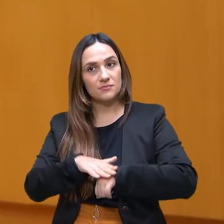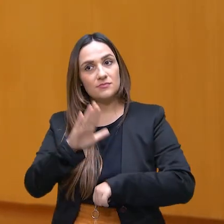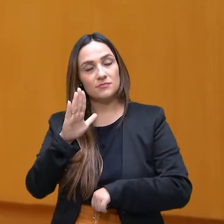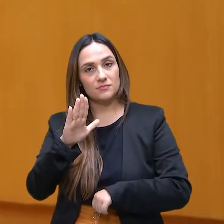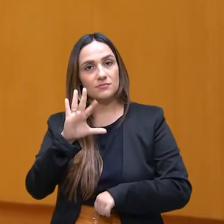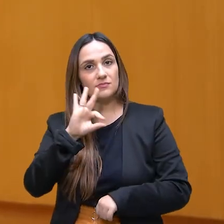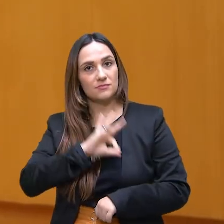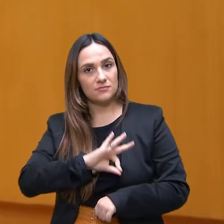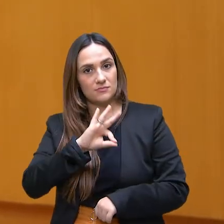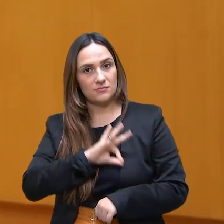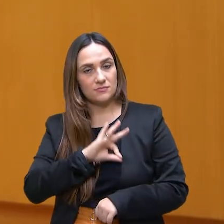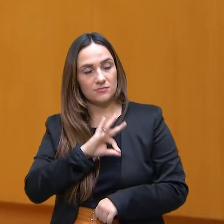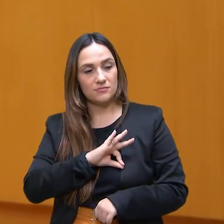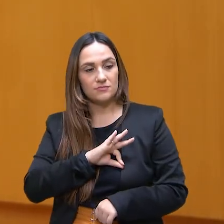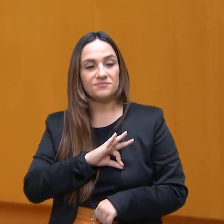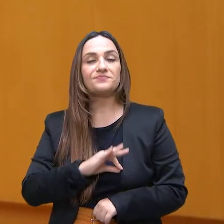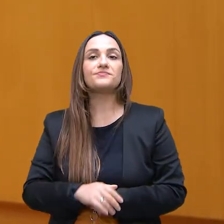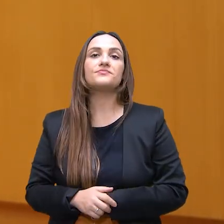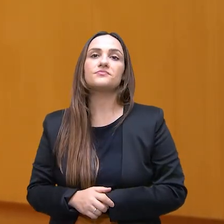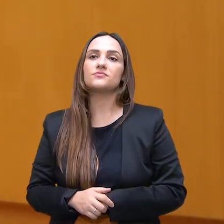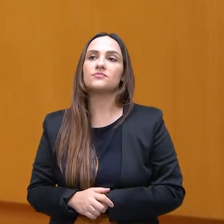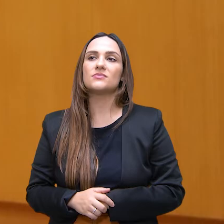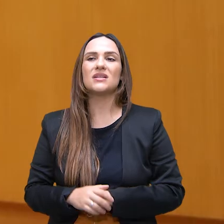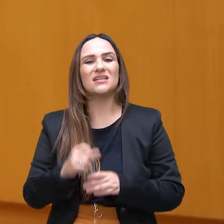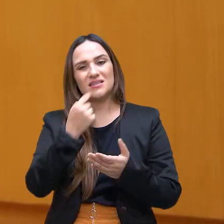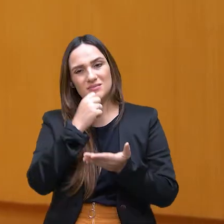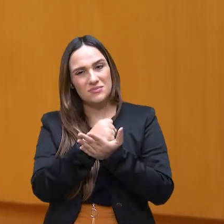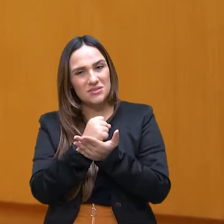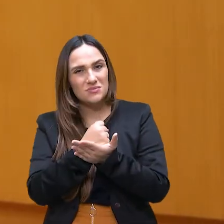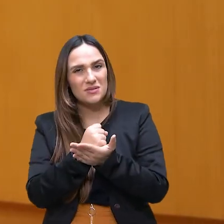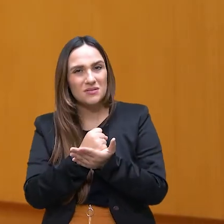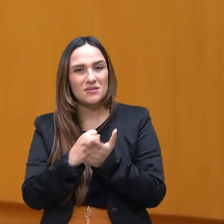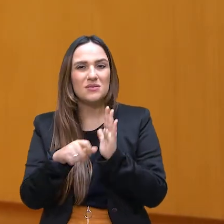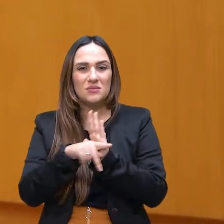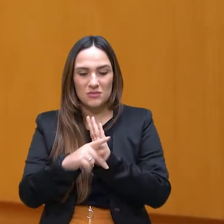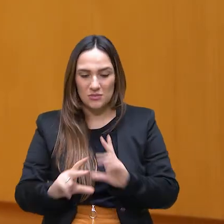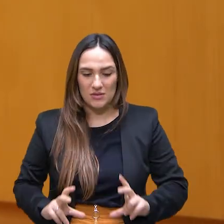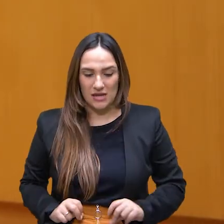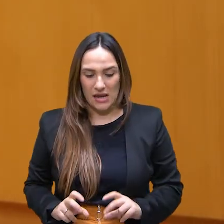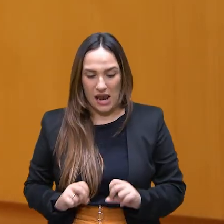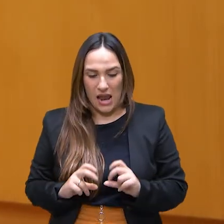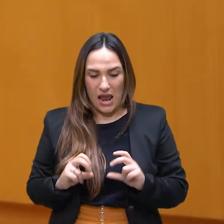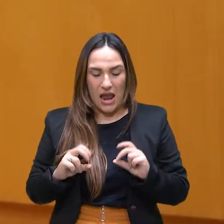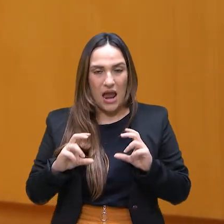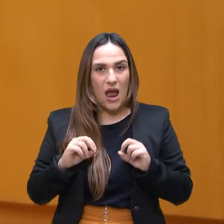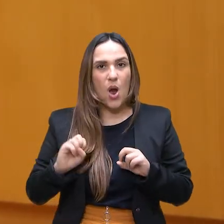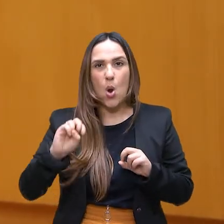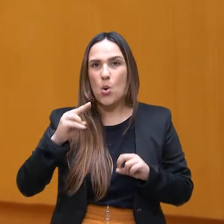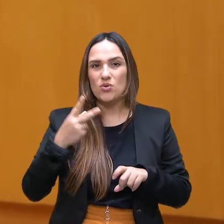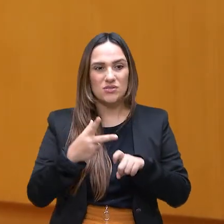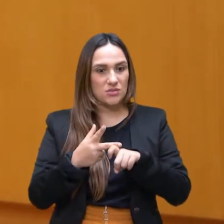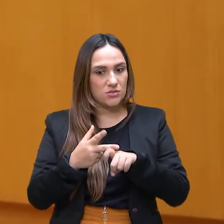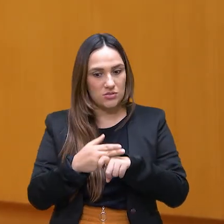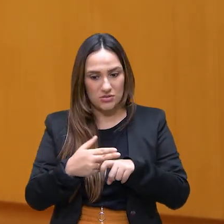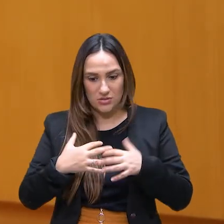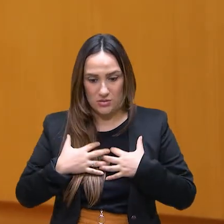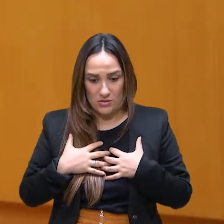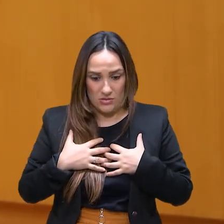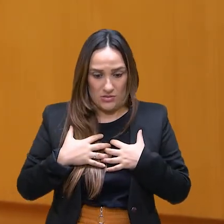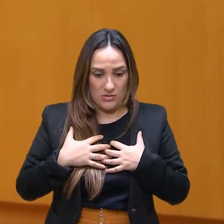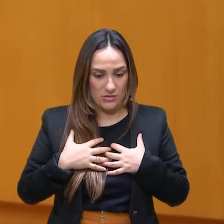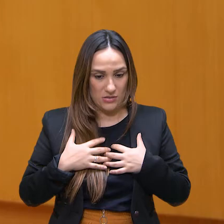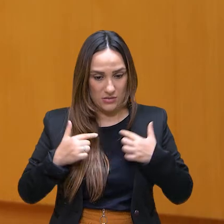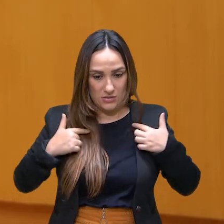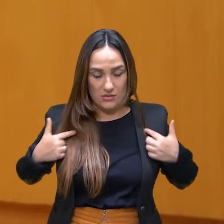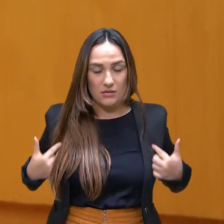mínimos, normalmente os medicamentos oncológicos são muito caros, ou as cirurgias de grande extensão,